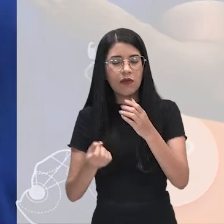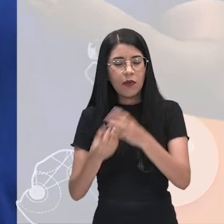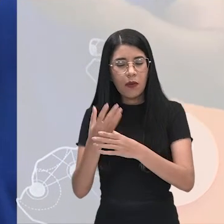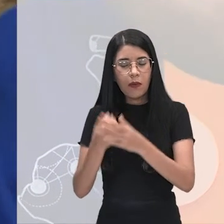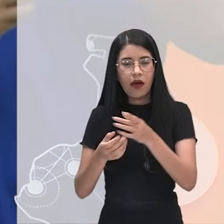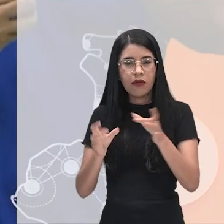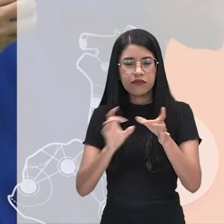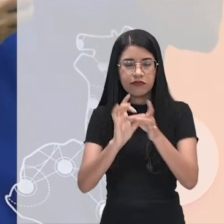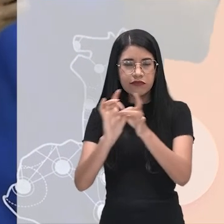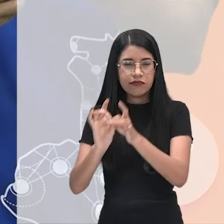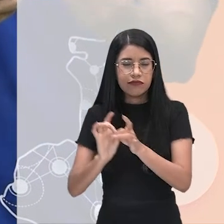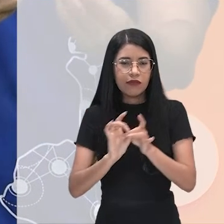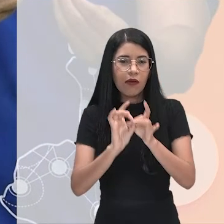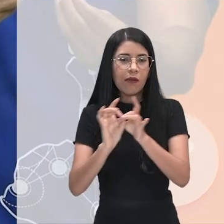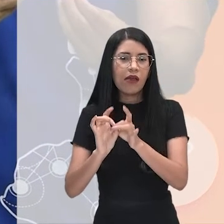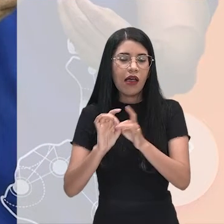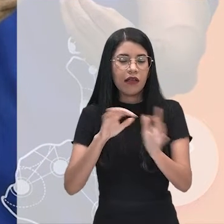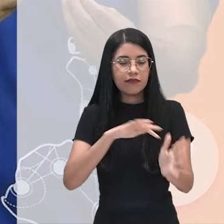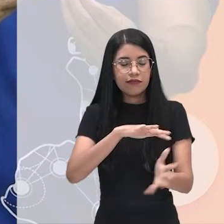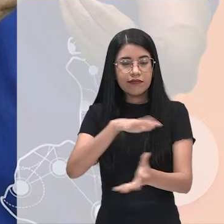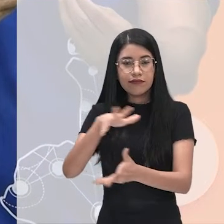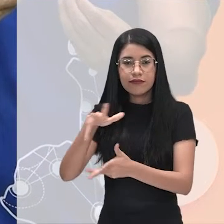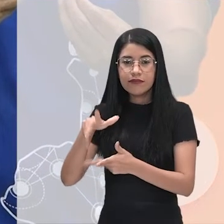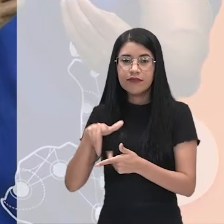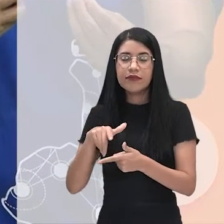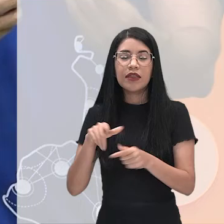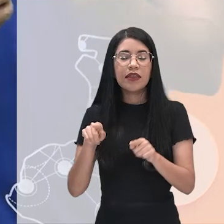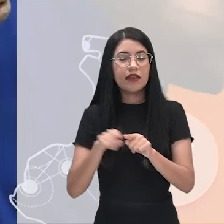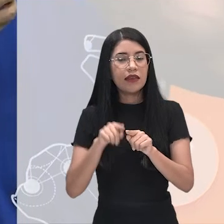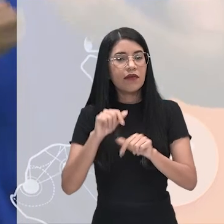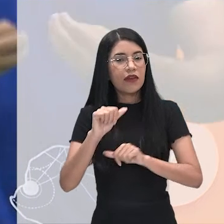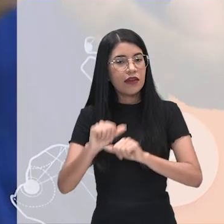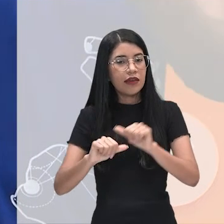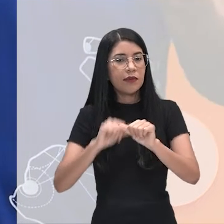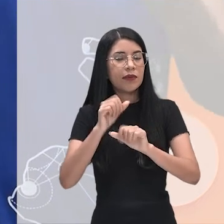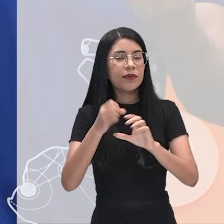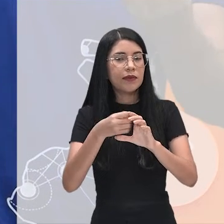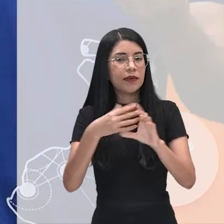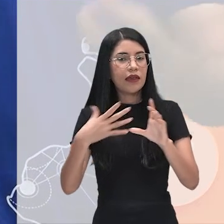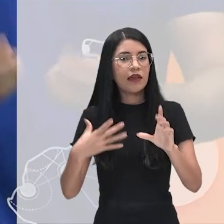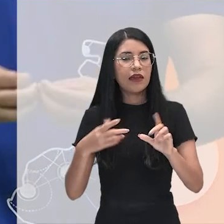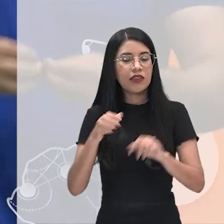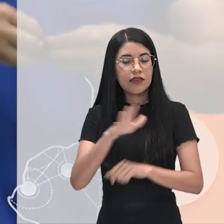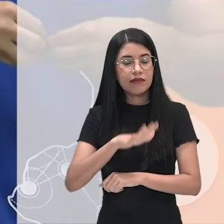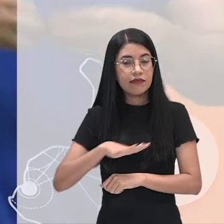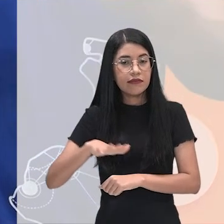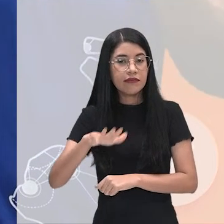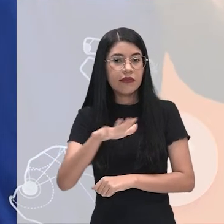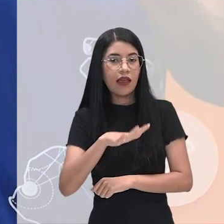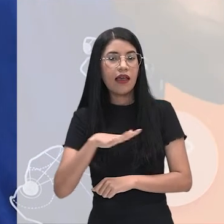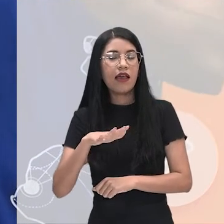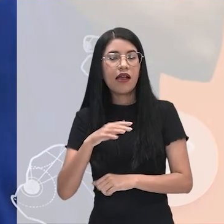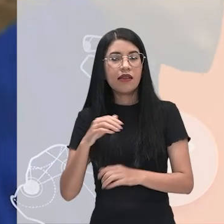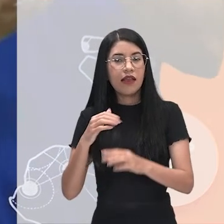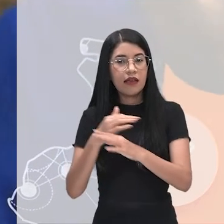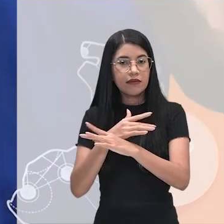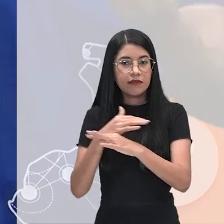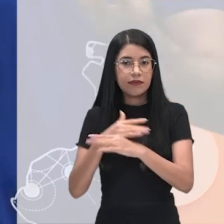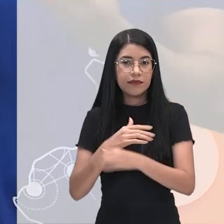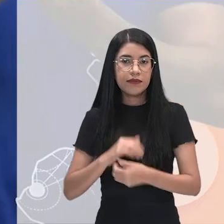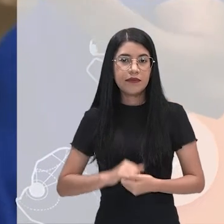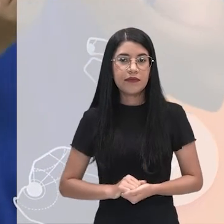tá bom? Conforme essas relações no modo de produção vão mudando, mudam as relações de trabalho, mudam as brigas